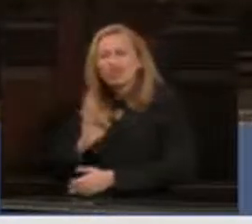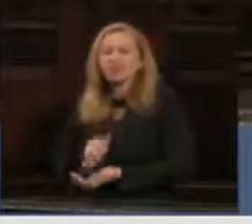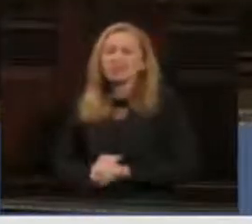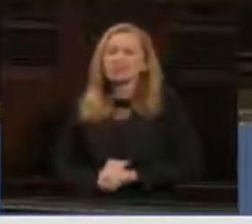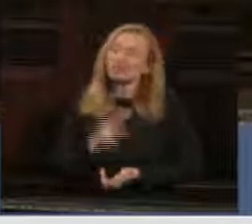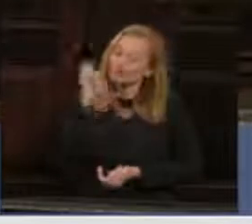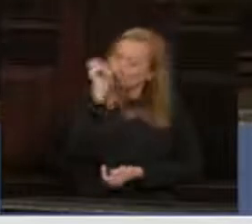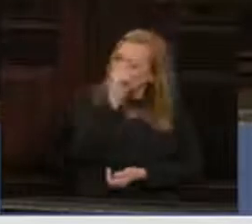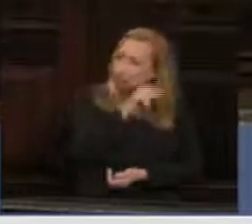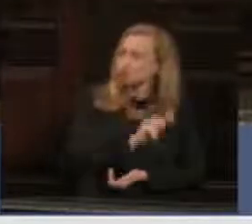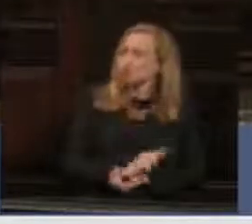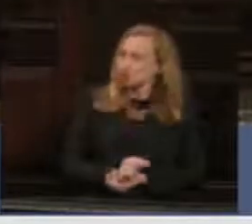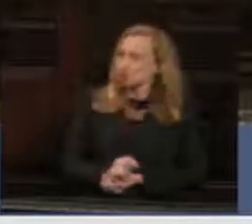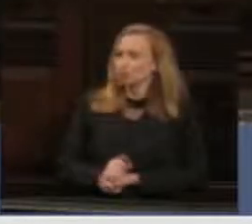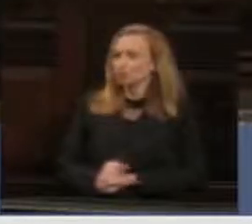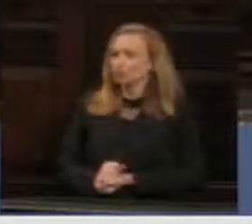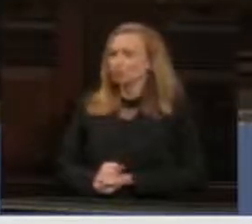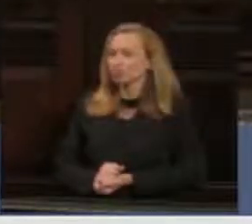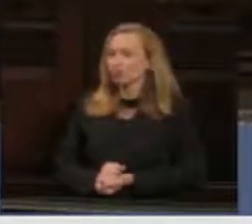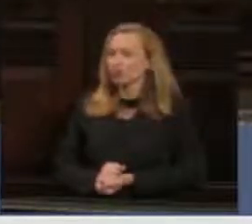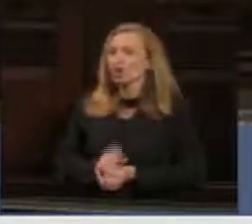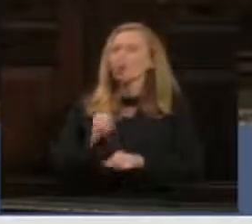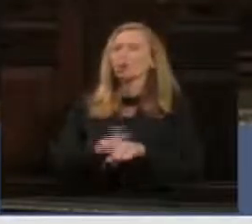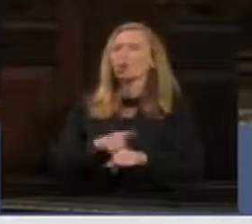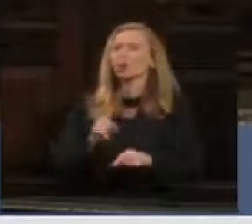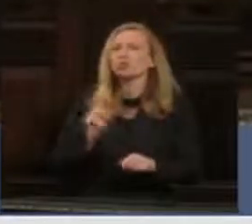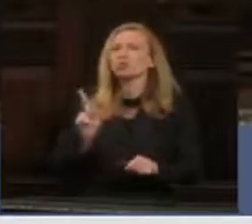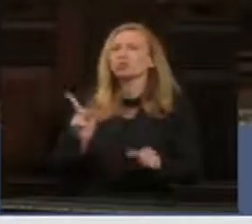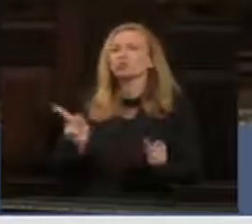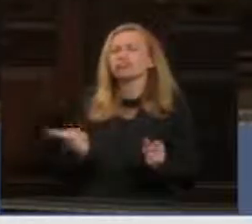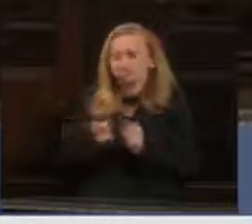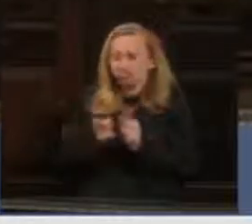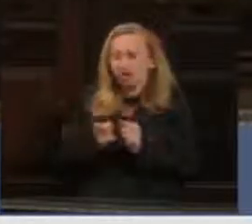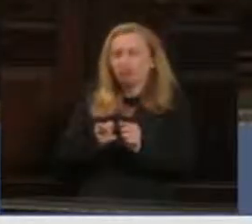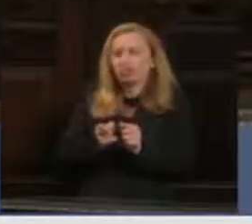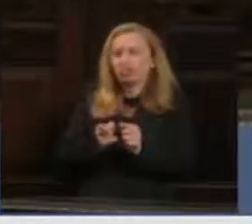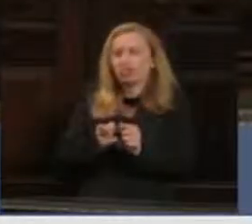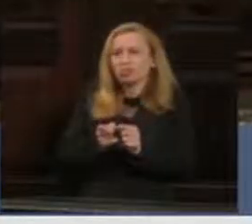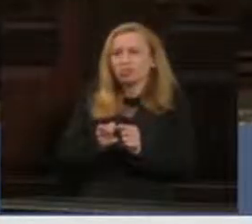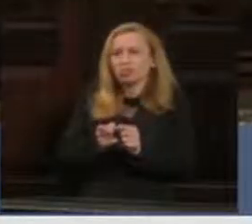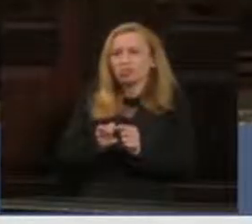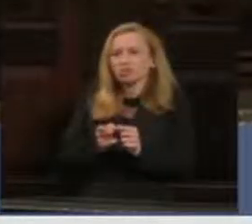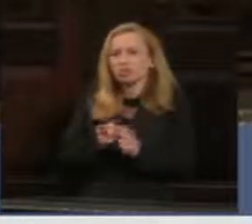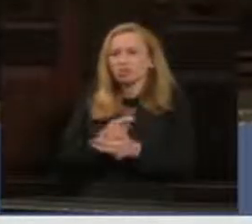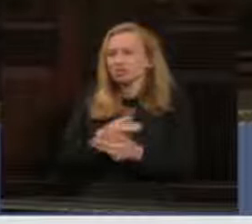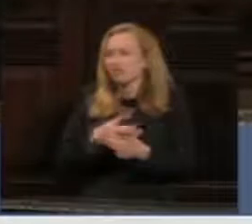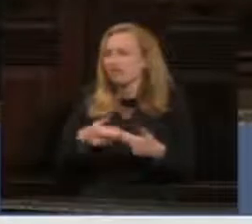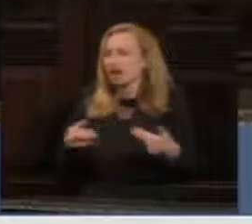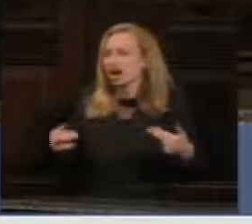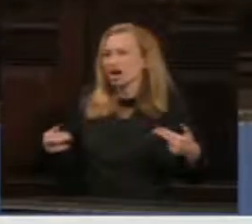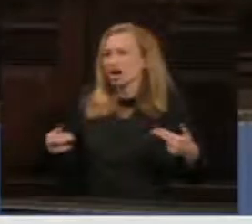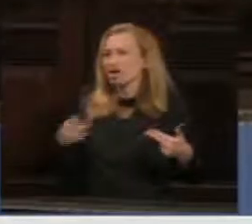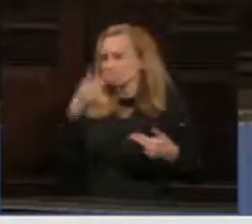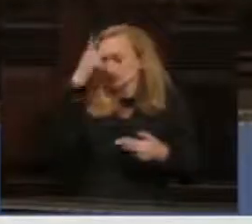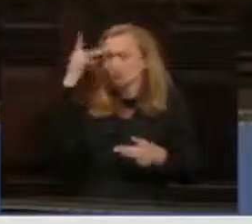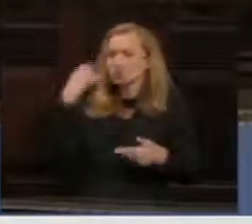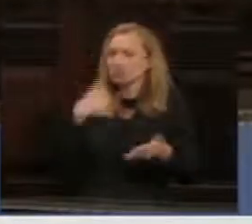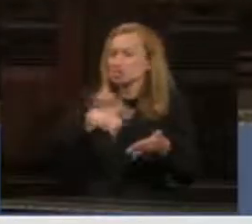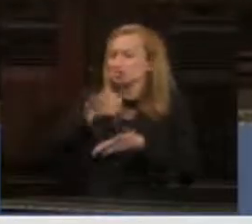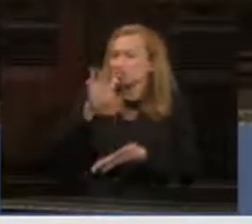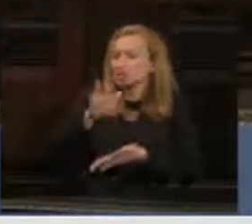muito difícil, a curto prazo, tantas posições que foram retiradas, que a atual